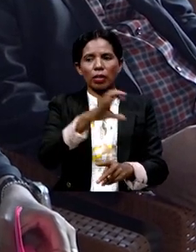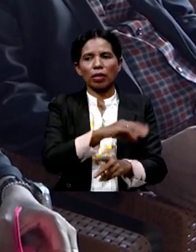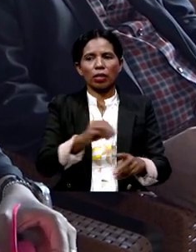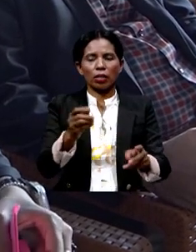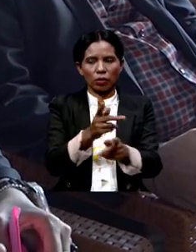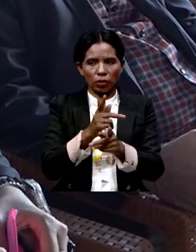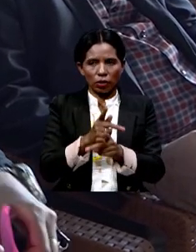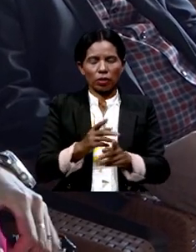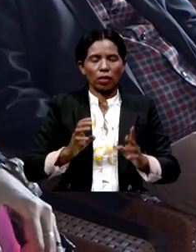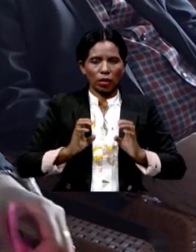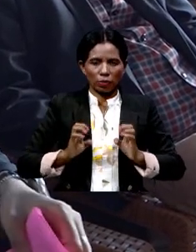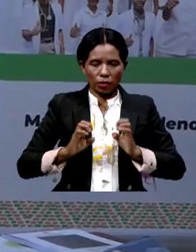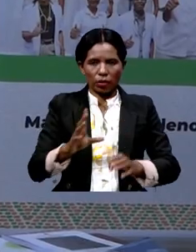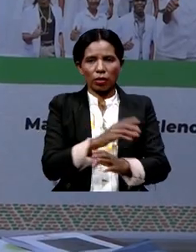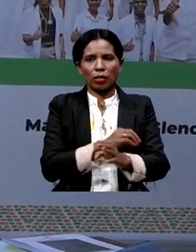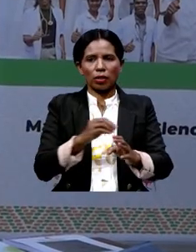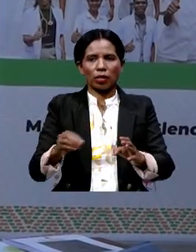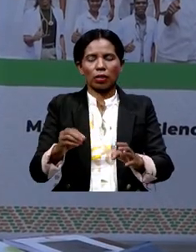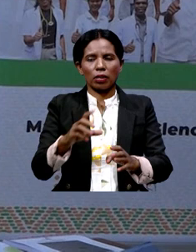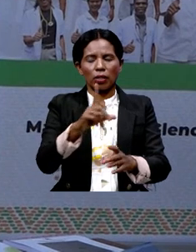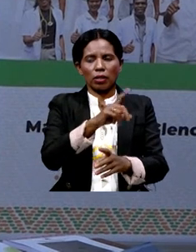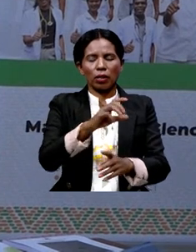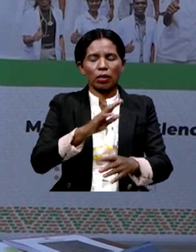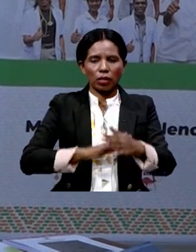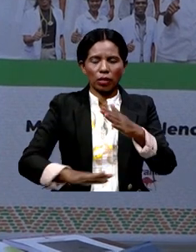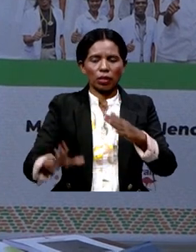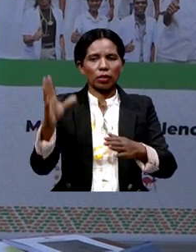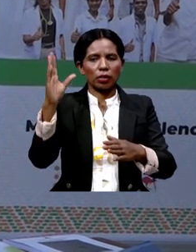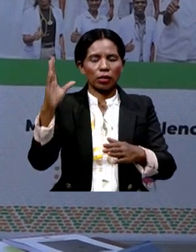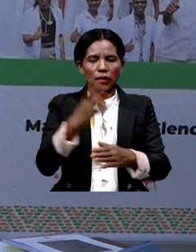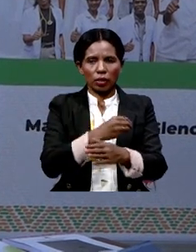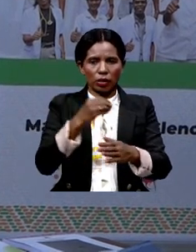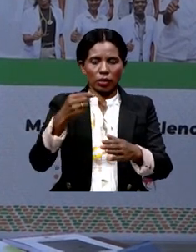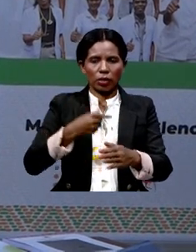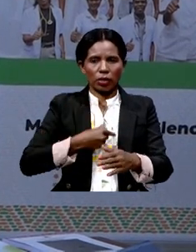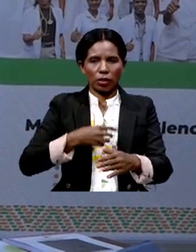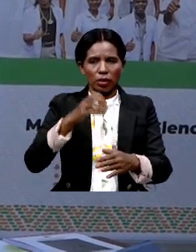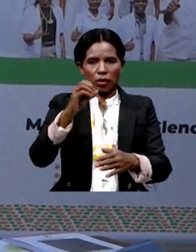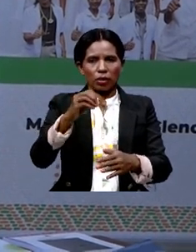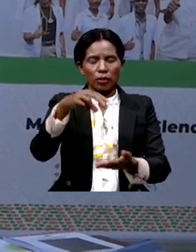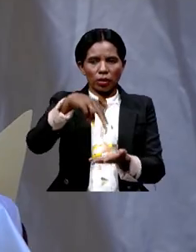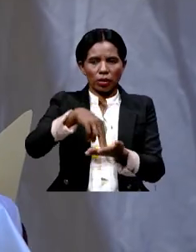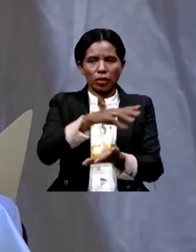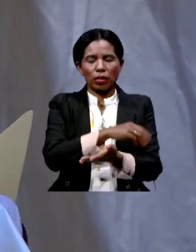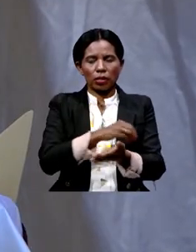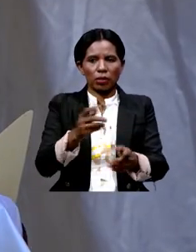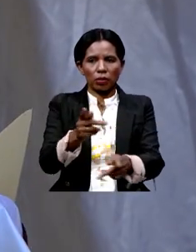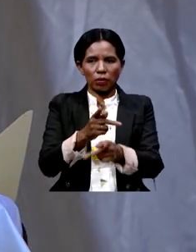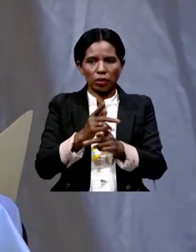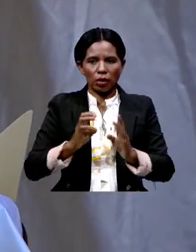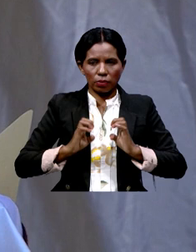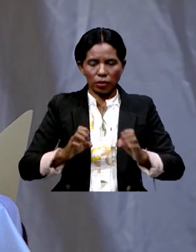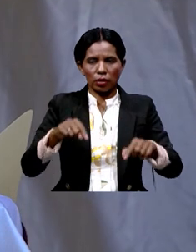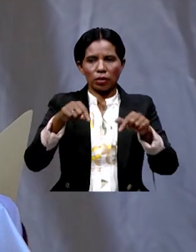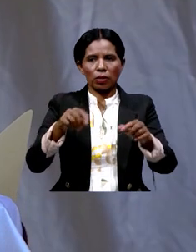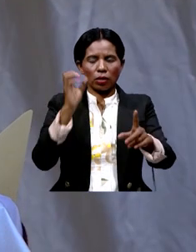Cuidado Emergência Obstétrico Neonatal Básico Ia Maternidade Glenu. Estabelecimento Centro Cuidado de Emergência, né?